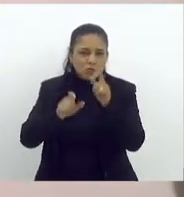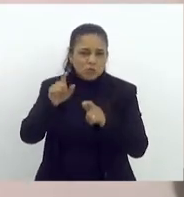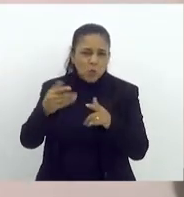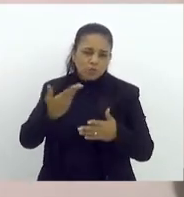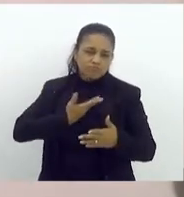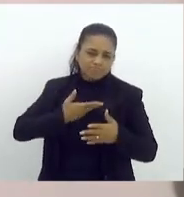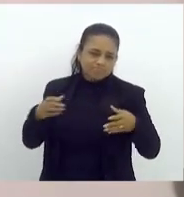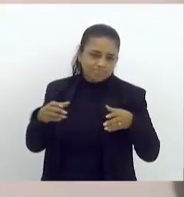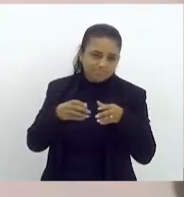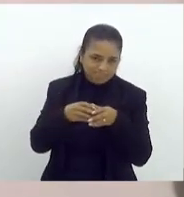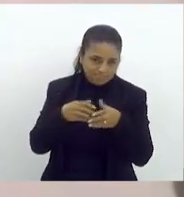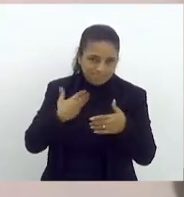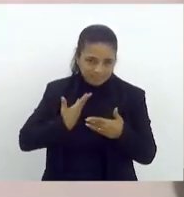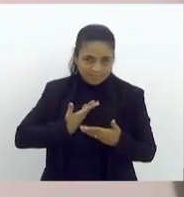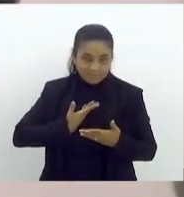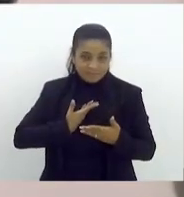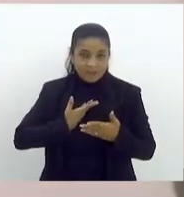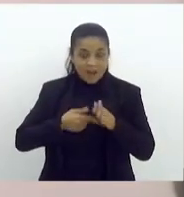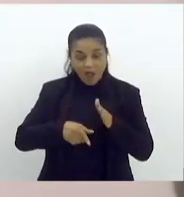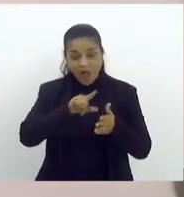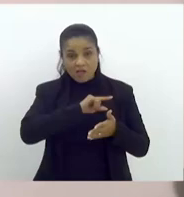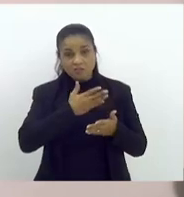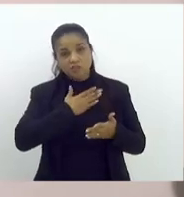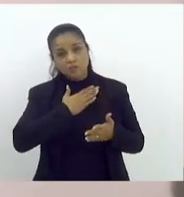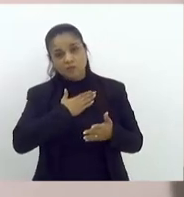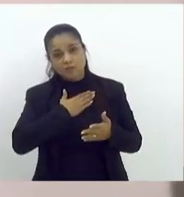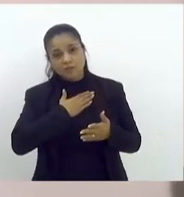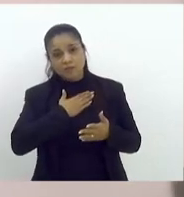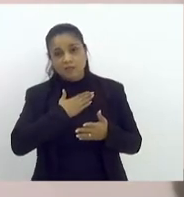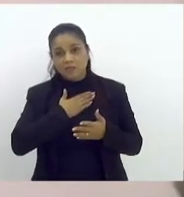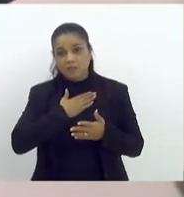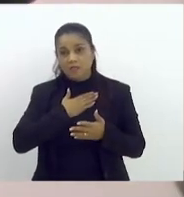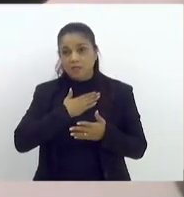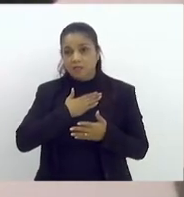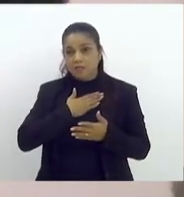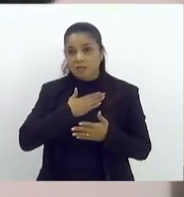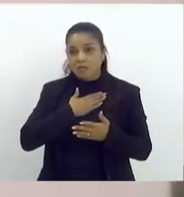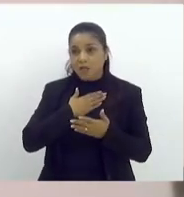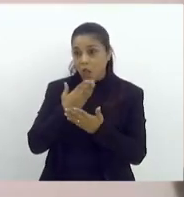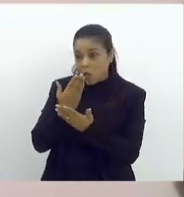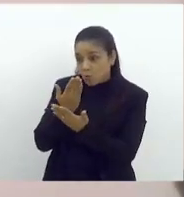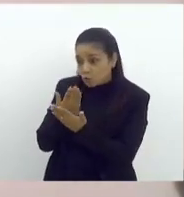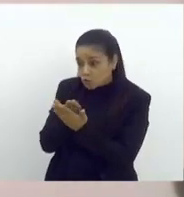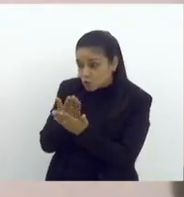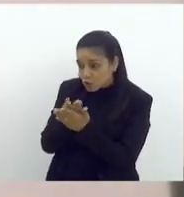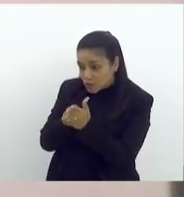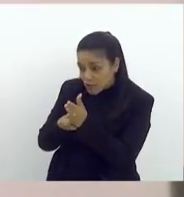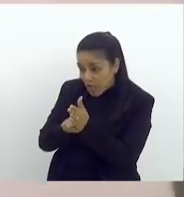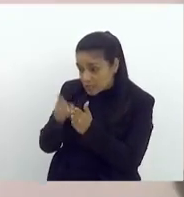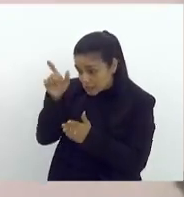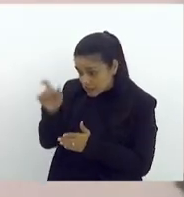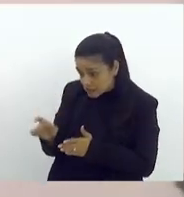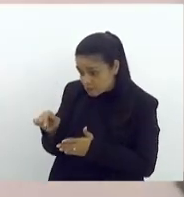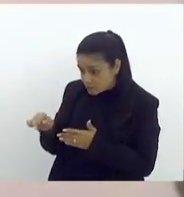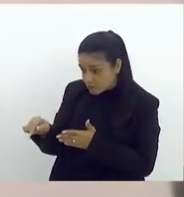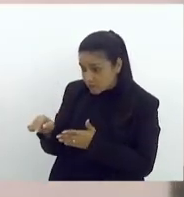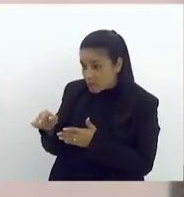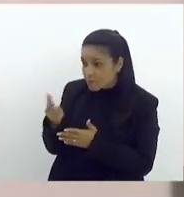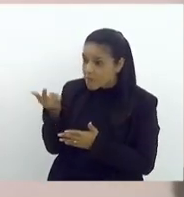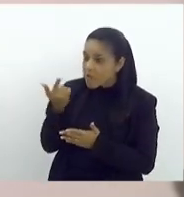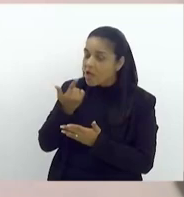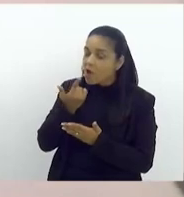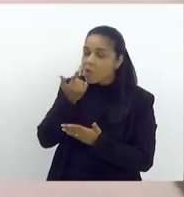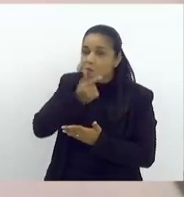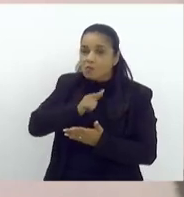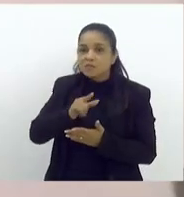tipo assim mano vieram antes de mim mano eu estudei esse cara para começar a fazer rir né fazer roda de rima tá ligado Tais